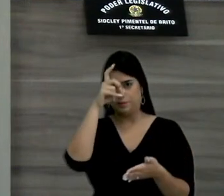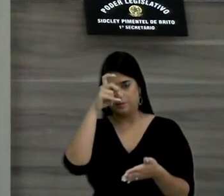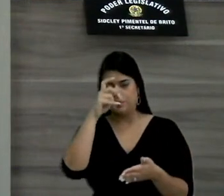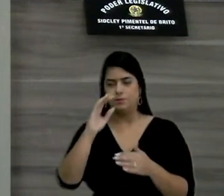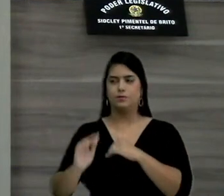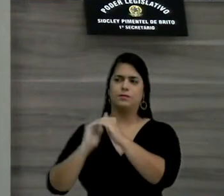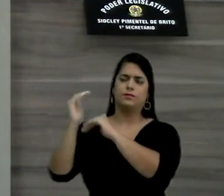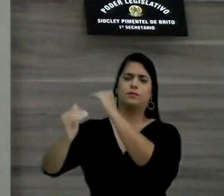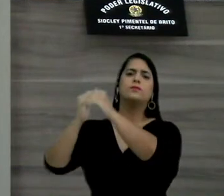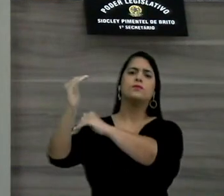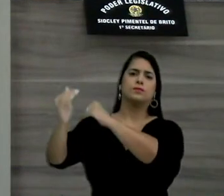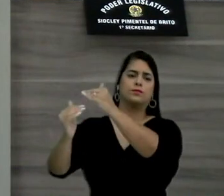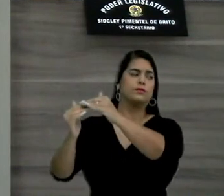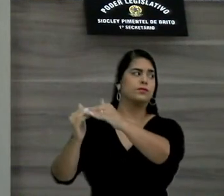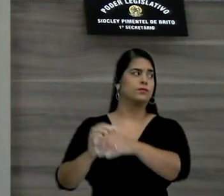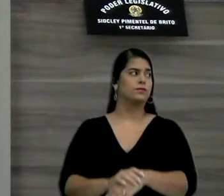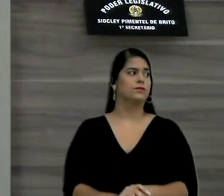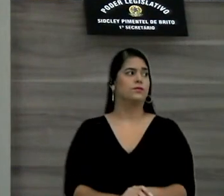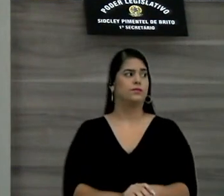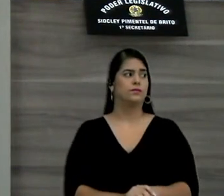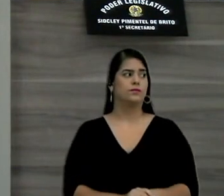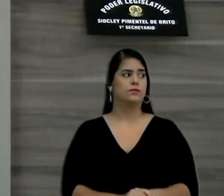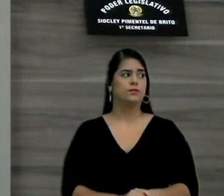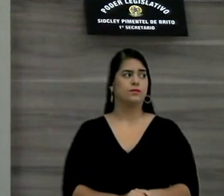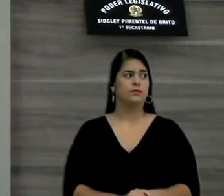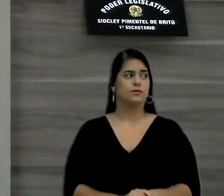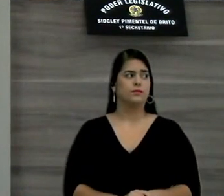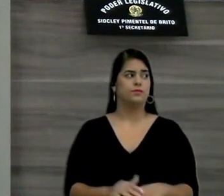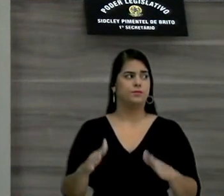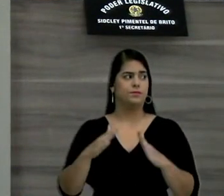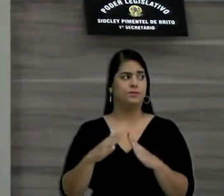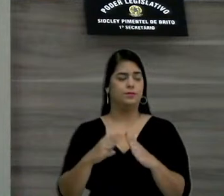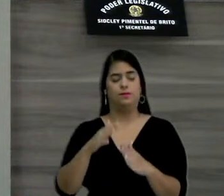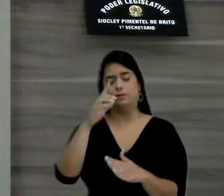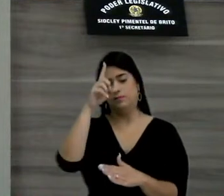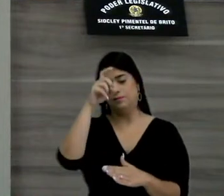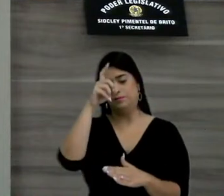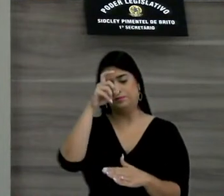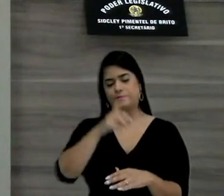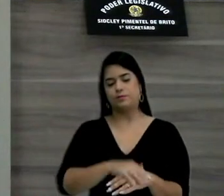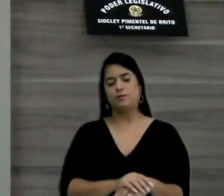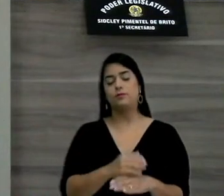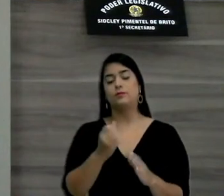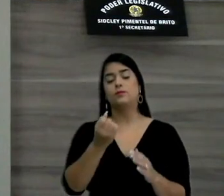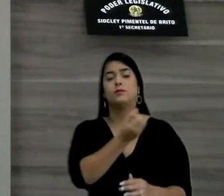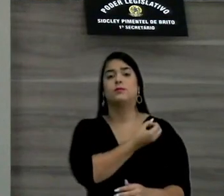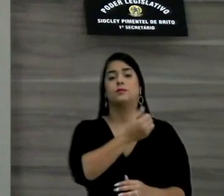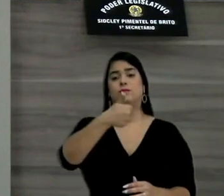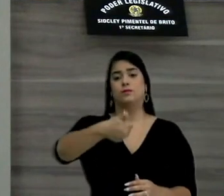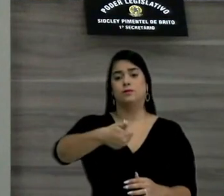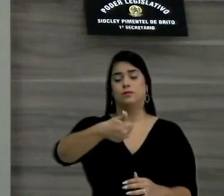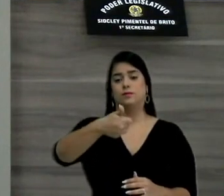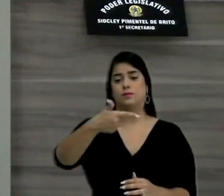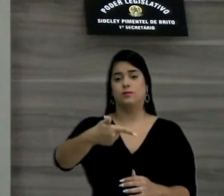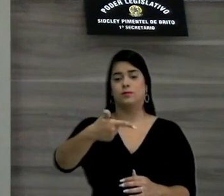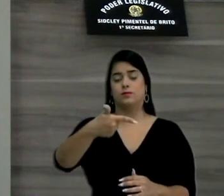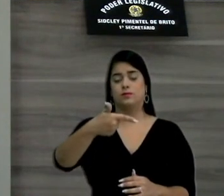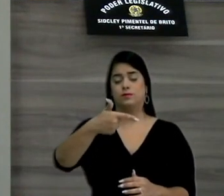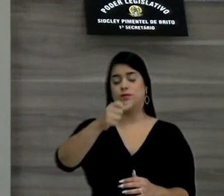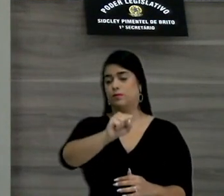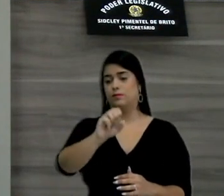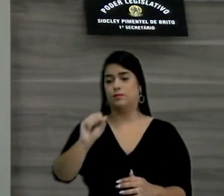ajuizou ação nesta Comarca para obtenção de home Tombada sobre número 182 89